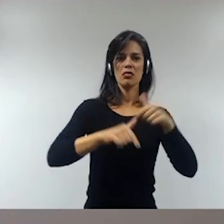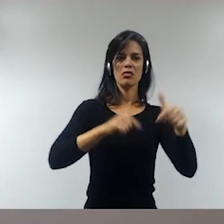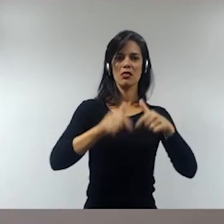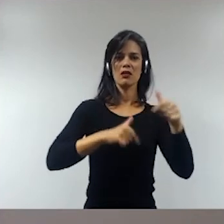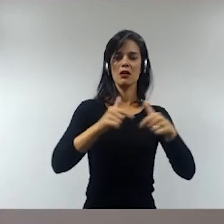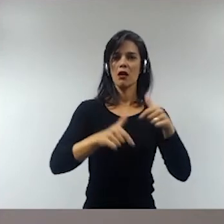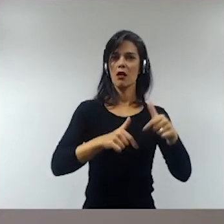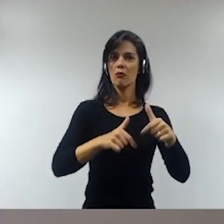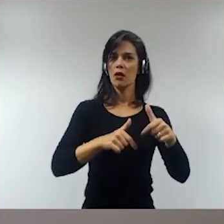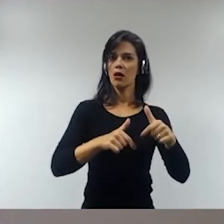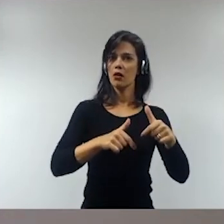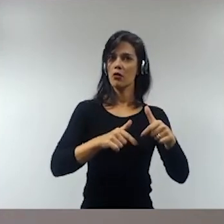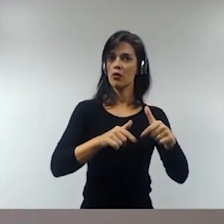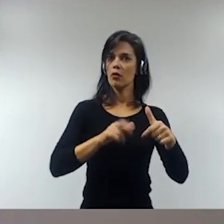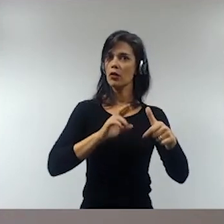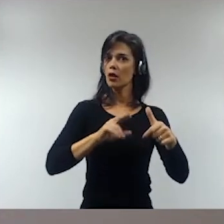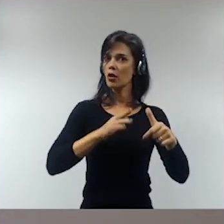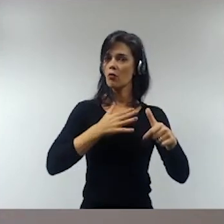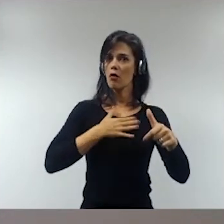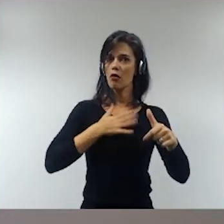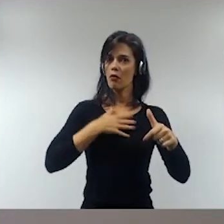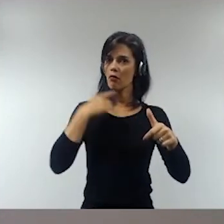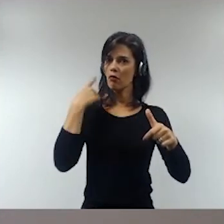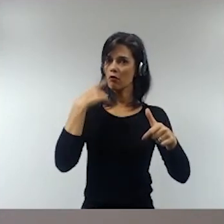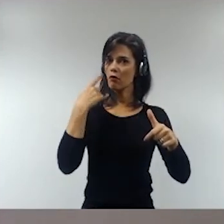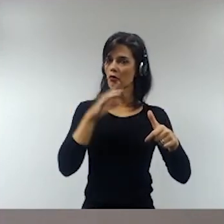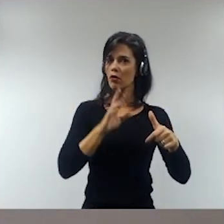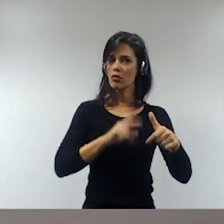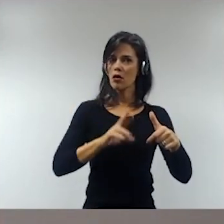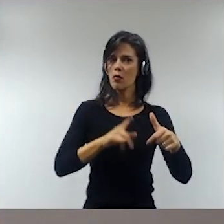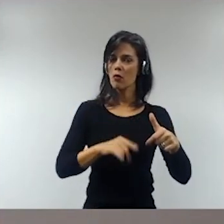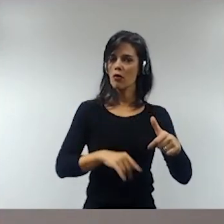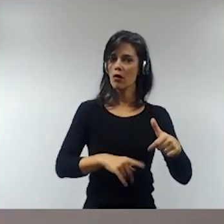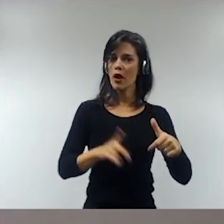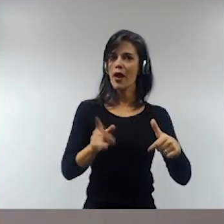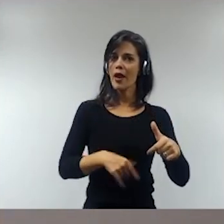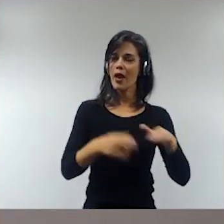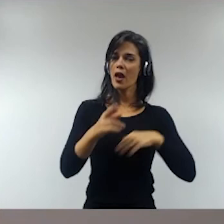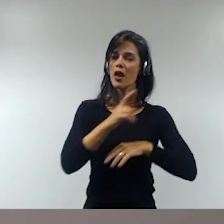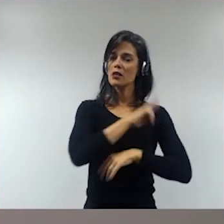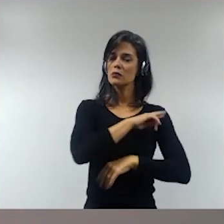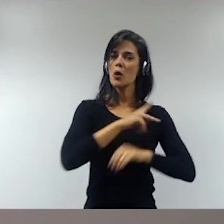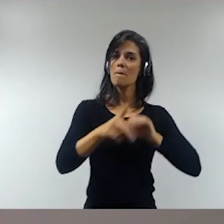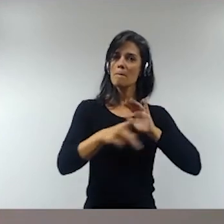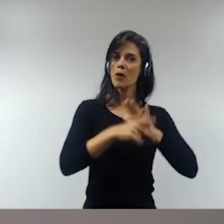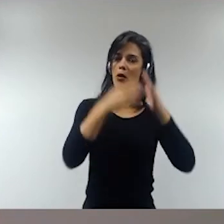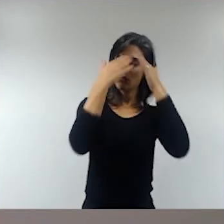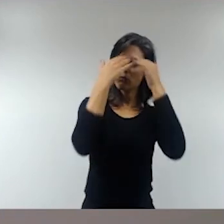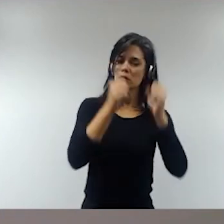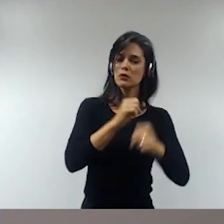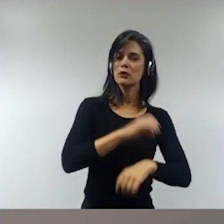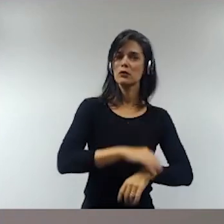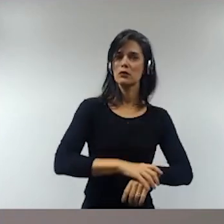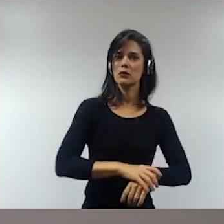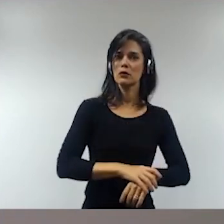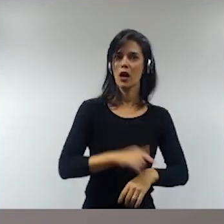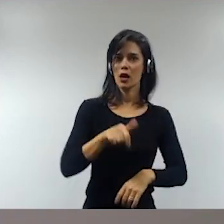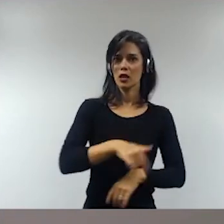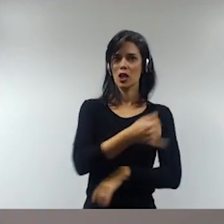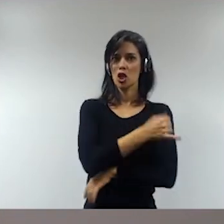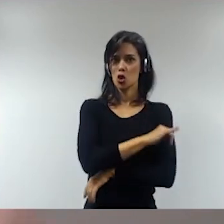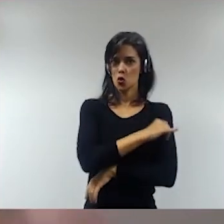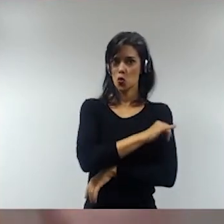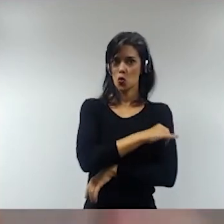dele, seja as citações e intimações. Aqui no Tribunal do Rio tem uma coisa que é absurda. Eles querem